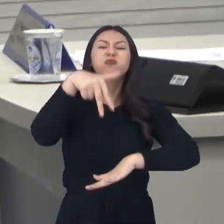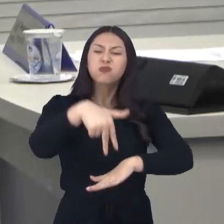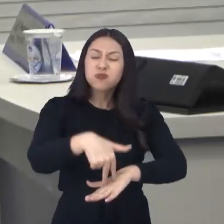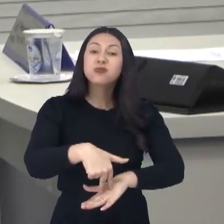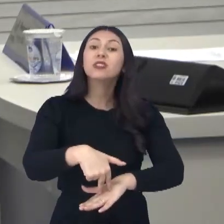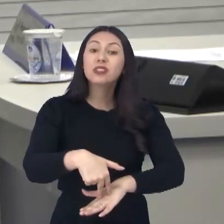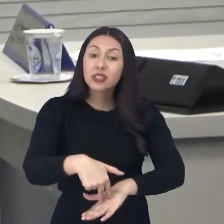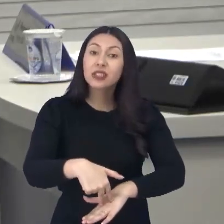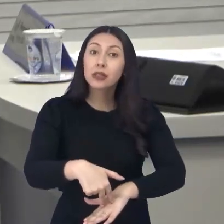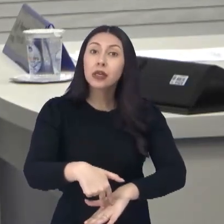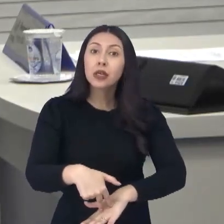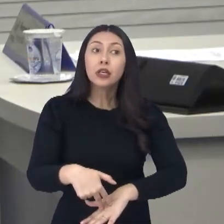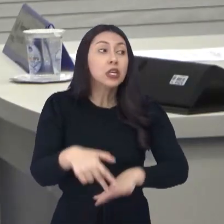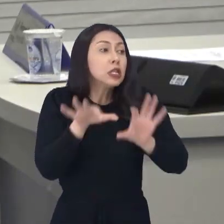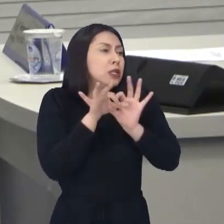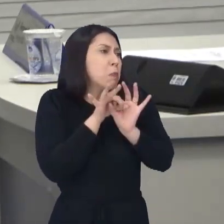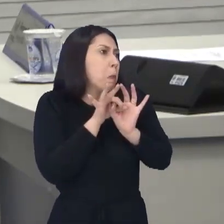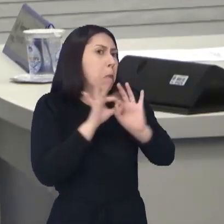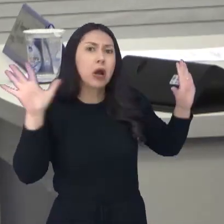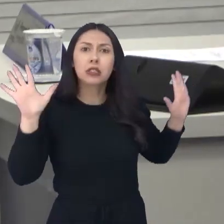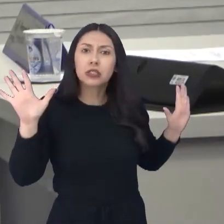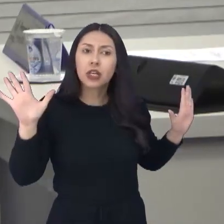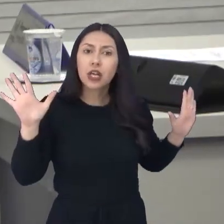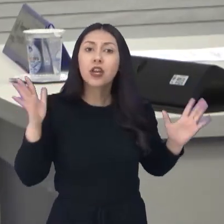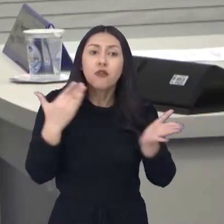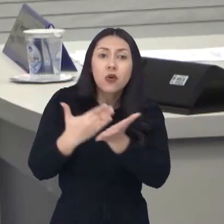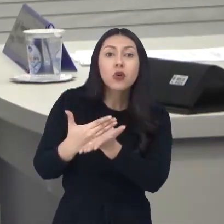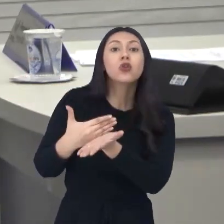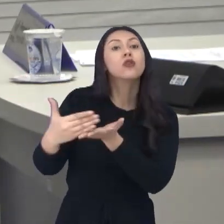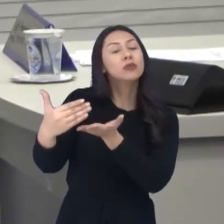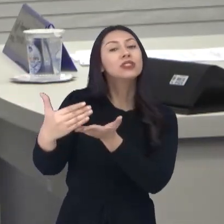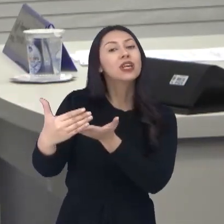tirando a corda do pescoço e que vão começar